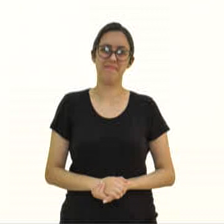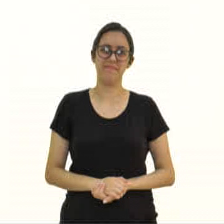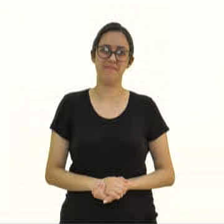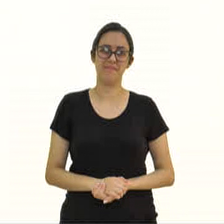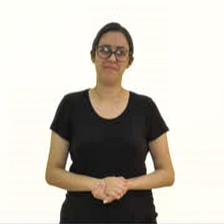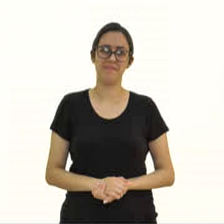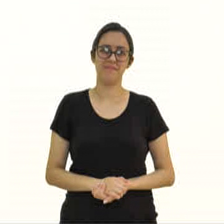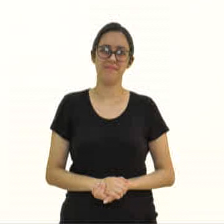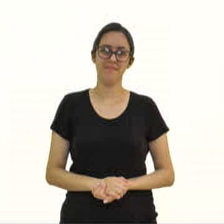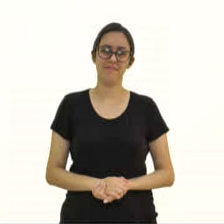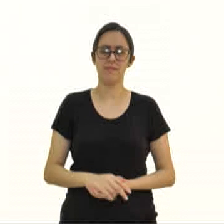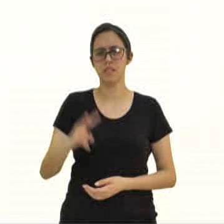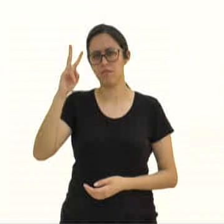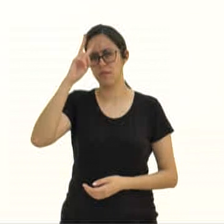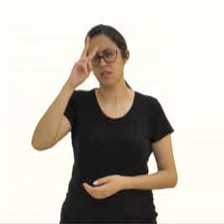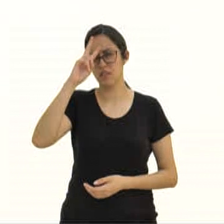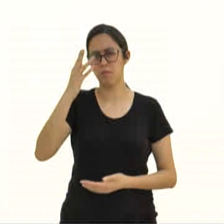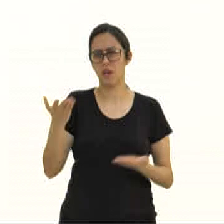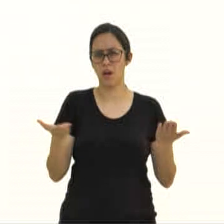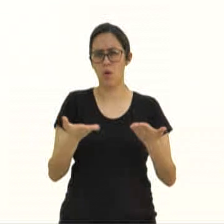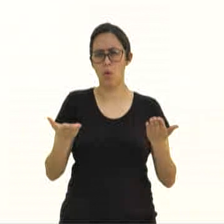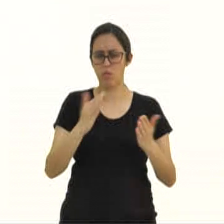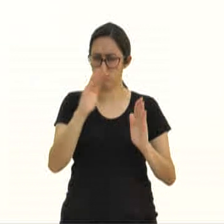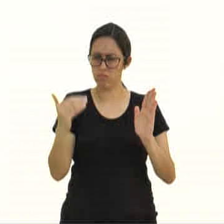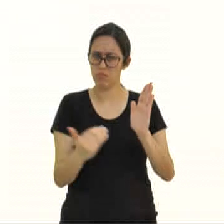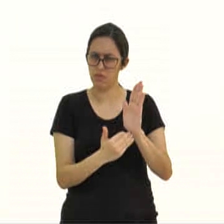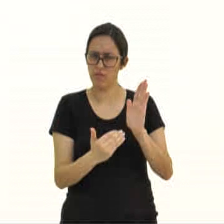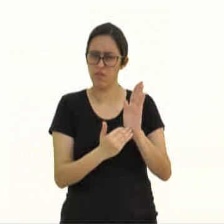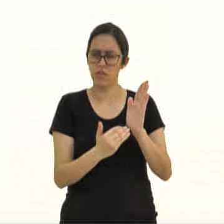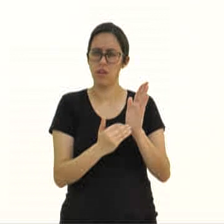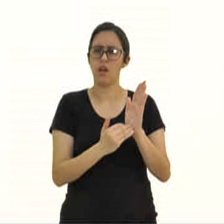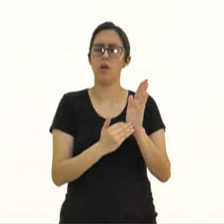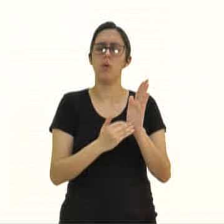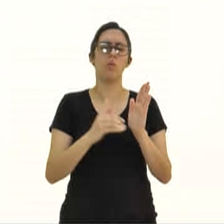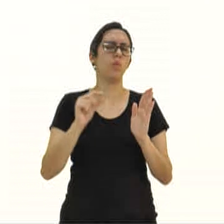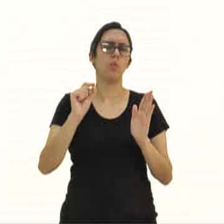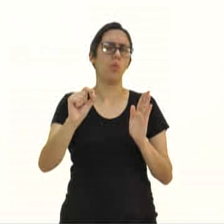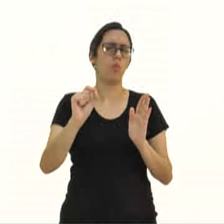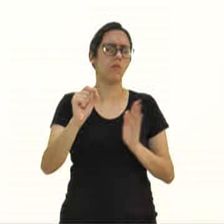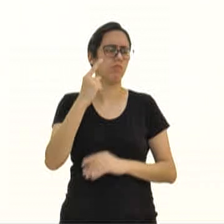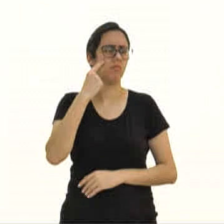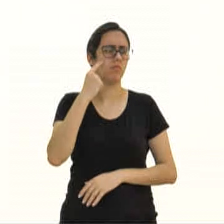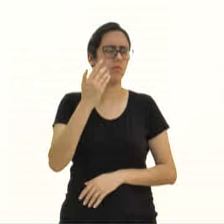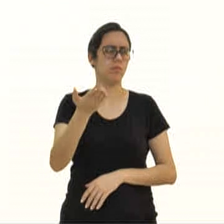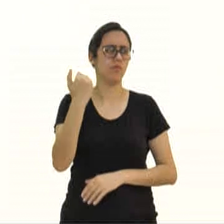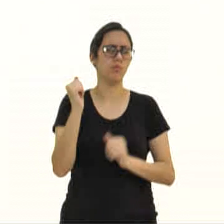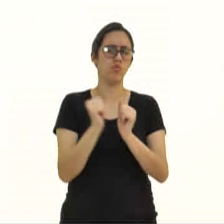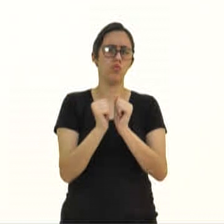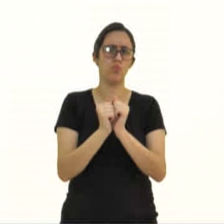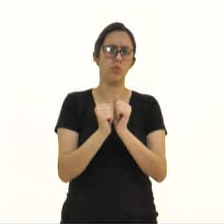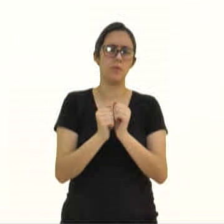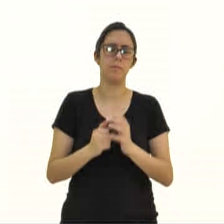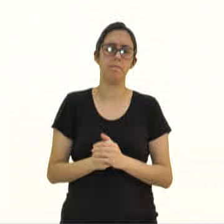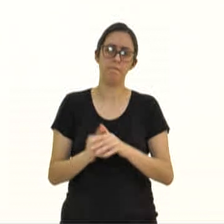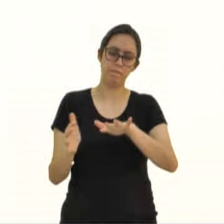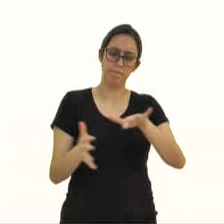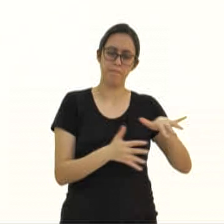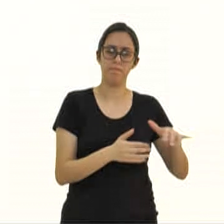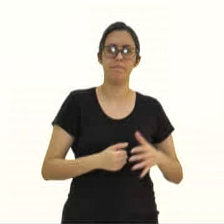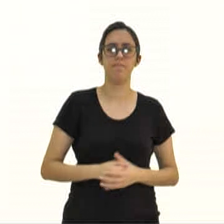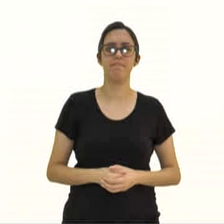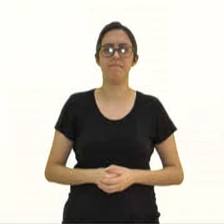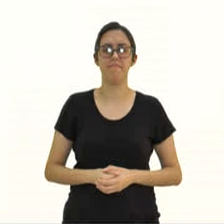Vamos relembrar o último trechinho. Na última aula nós lemos esse trecho, vamos ler comigo aqui. Mais baixo,